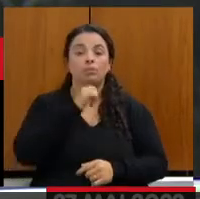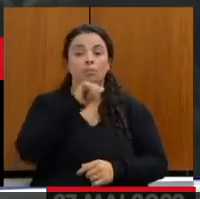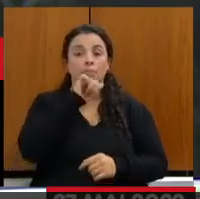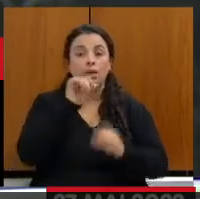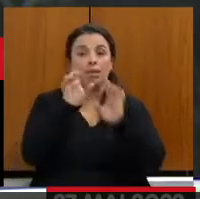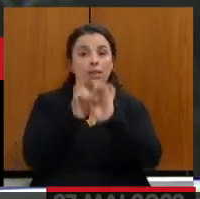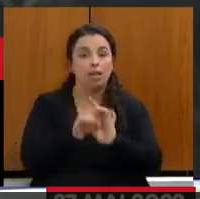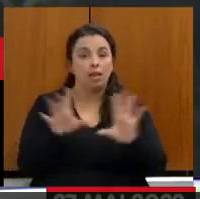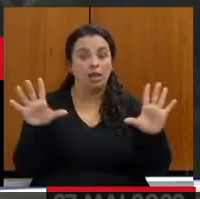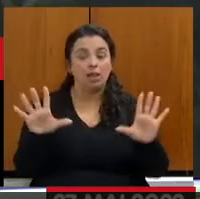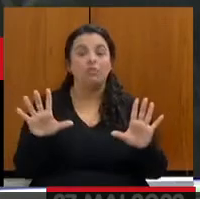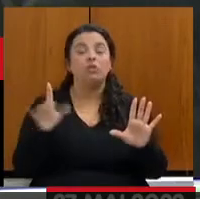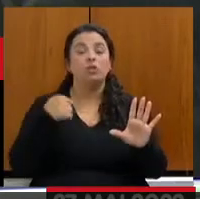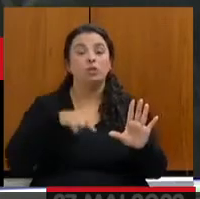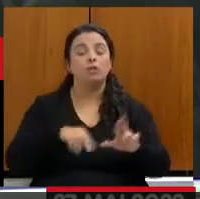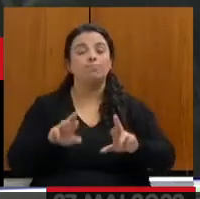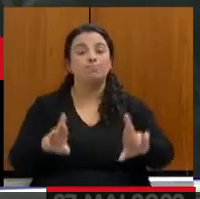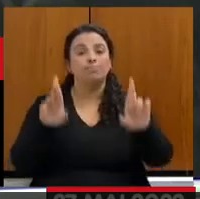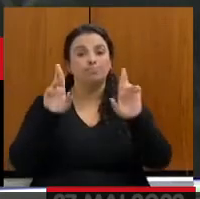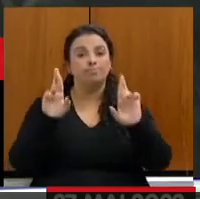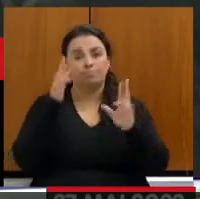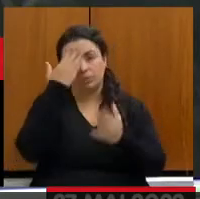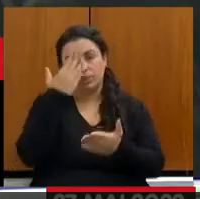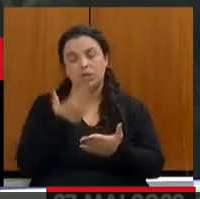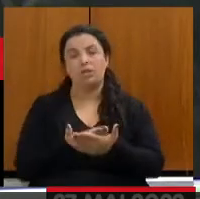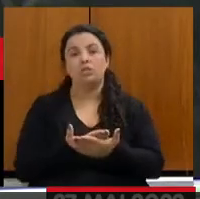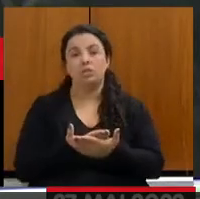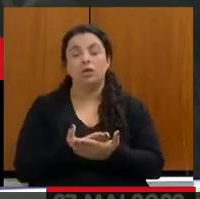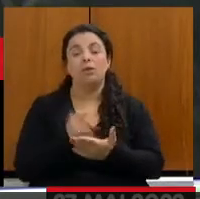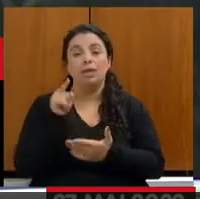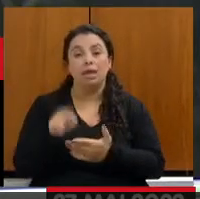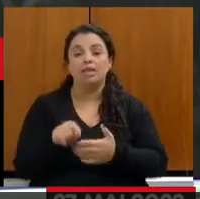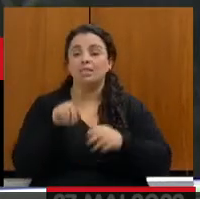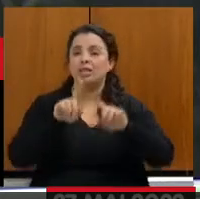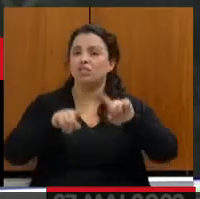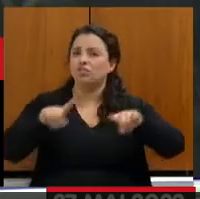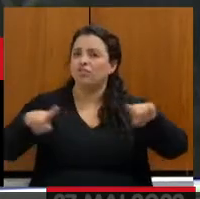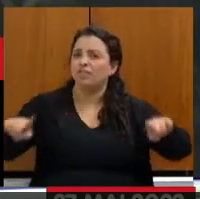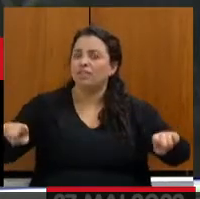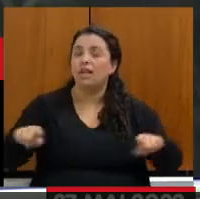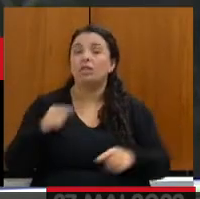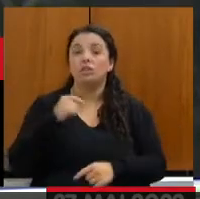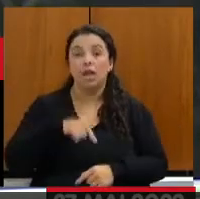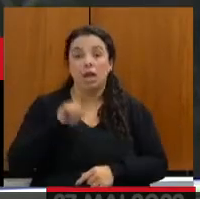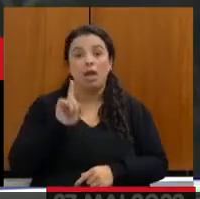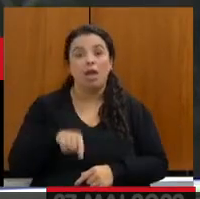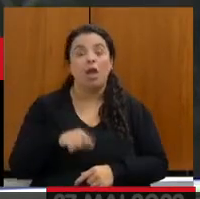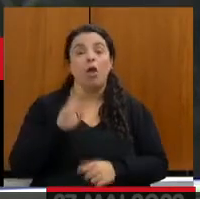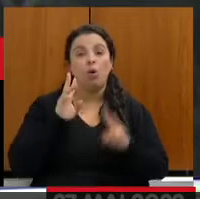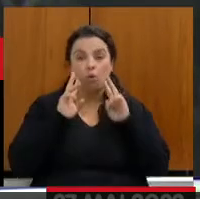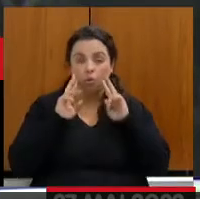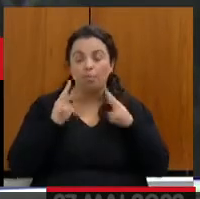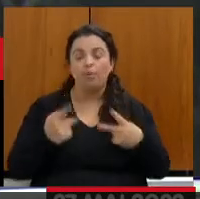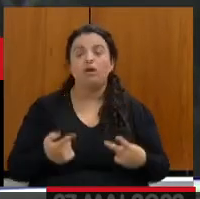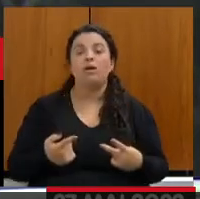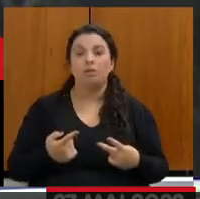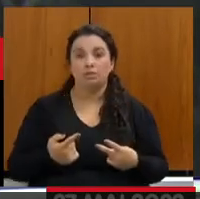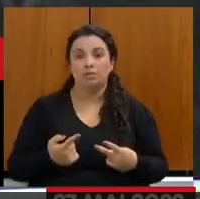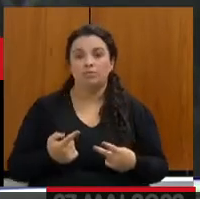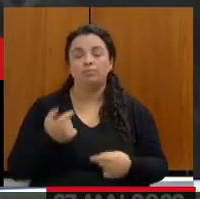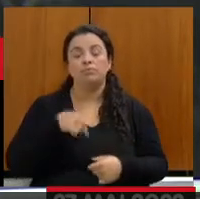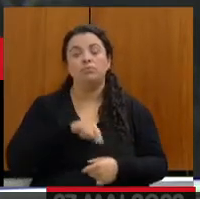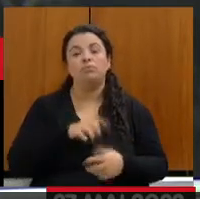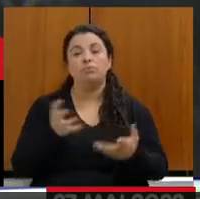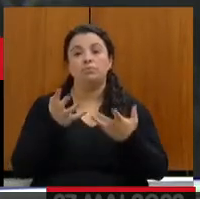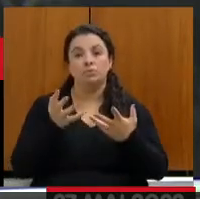esperamos e acreditamos né que essa diversidade ela é parte ela é humana nós queremos